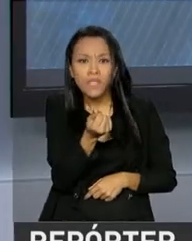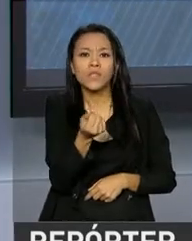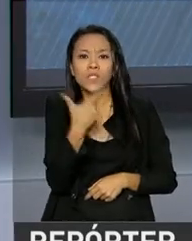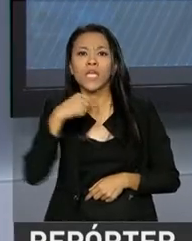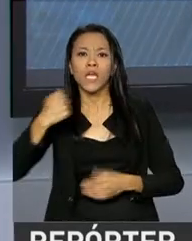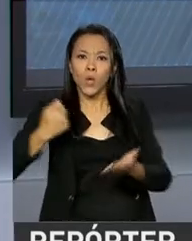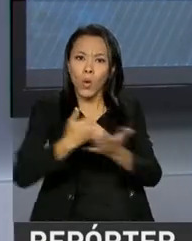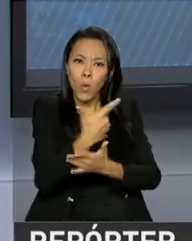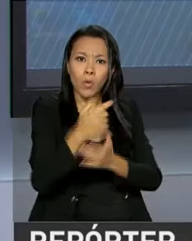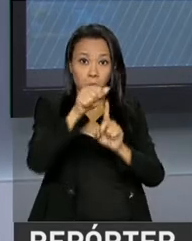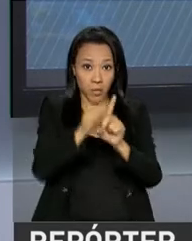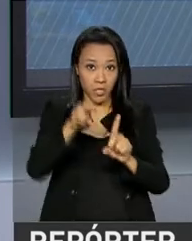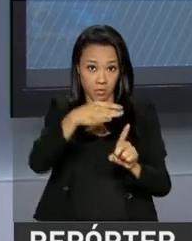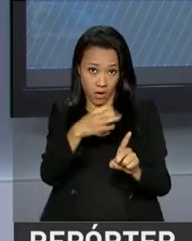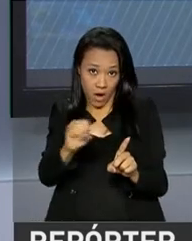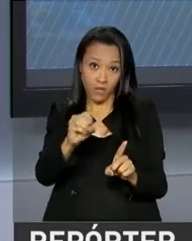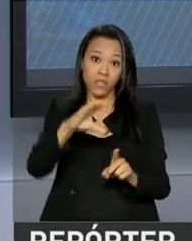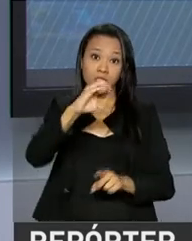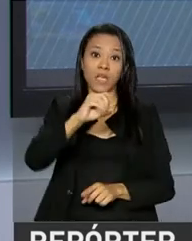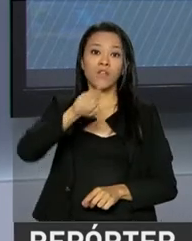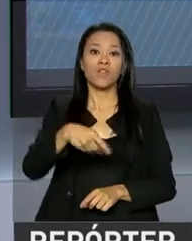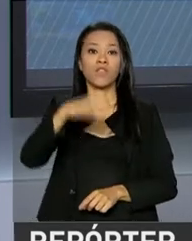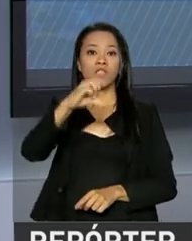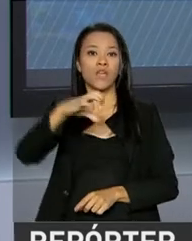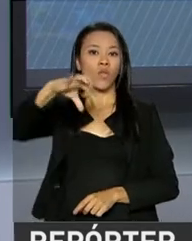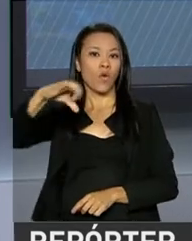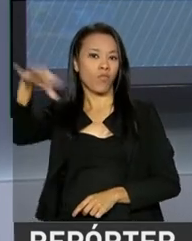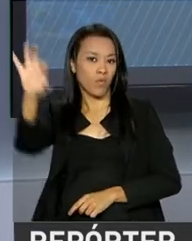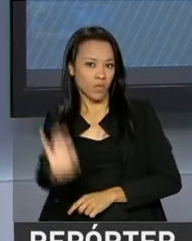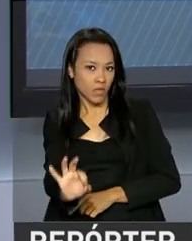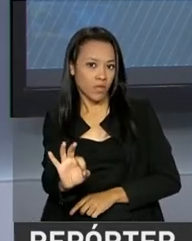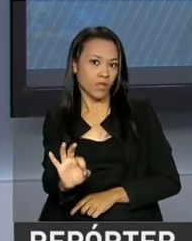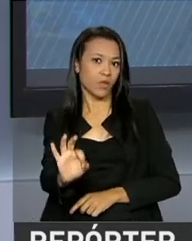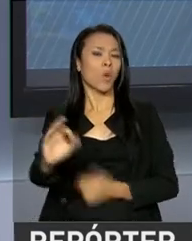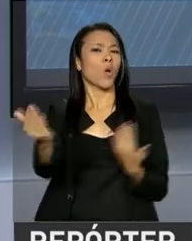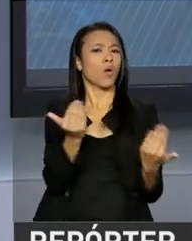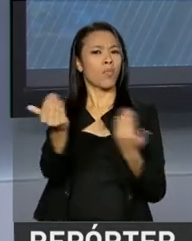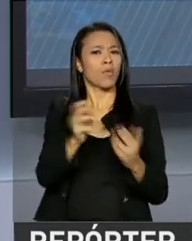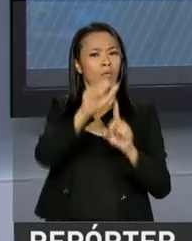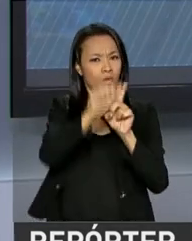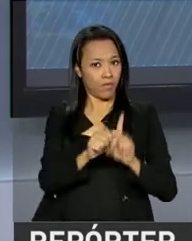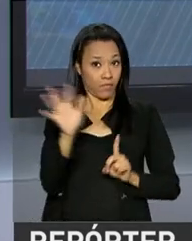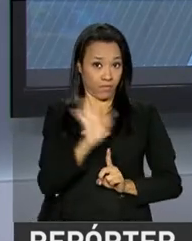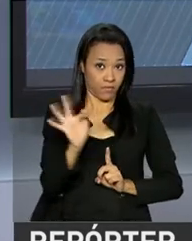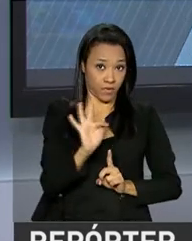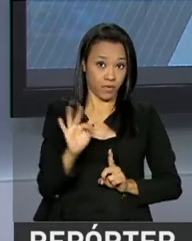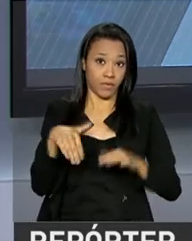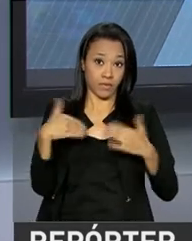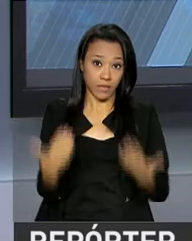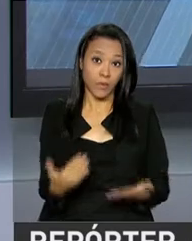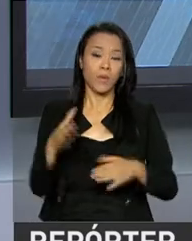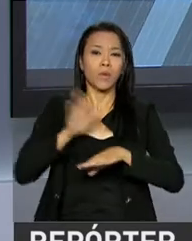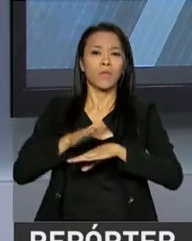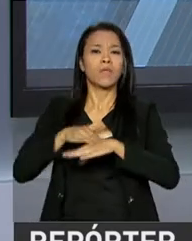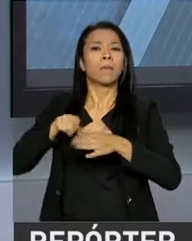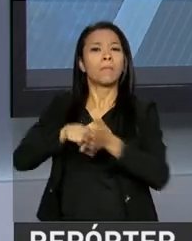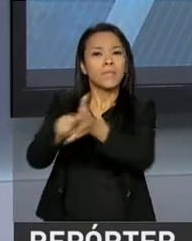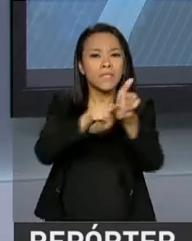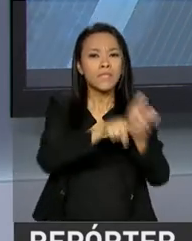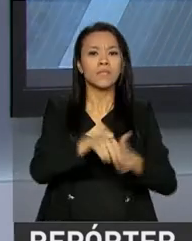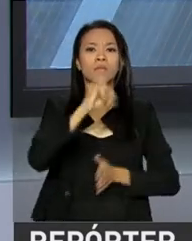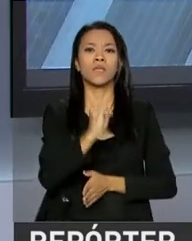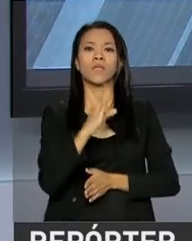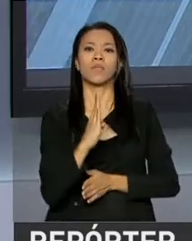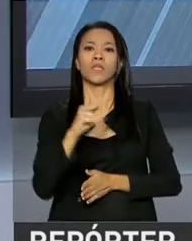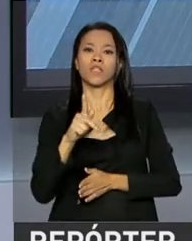mês de março ficou em 0,09 por cento na comparação com fevereiro de acordo com o ibge o